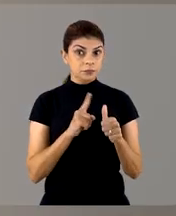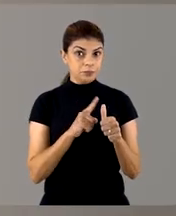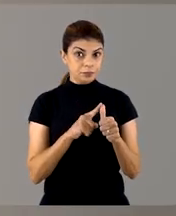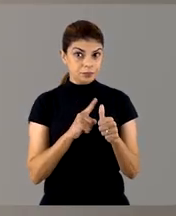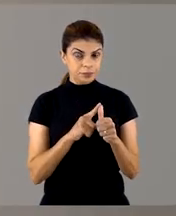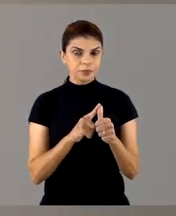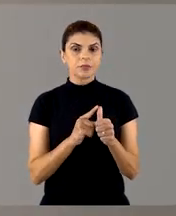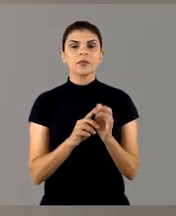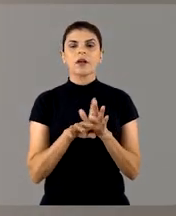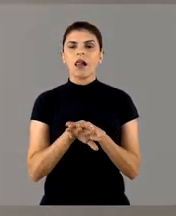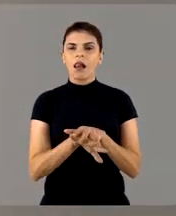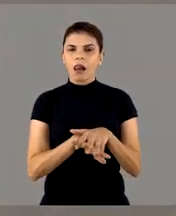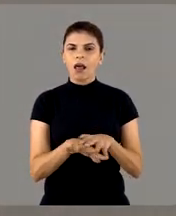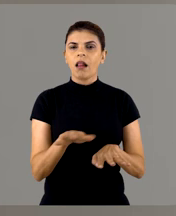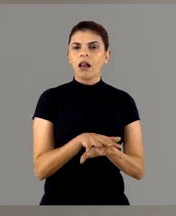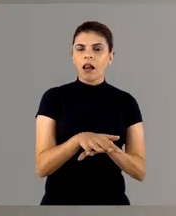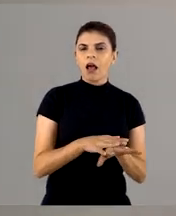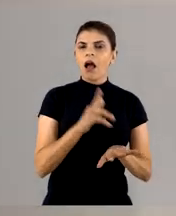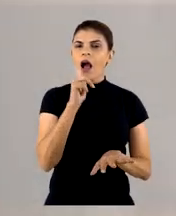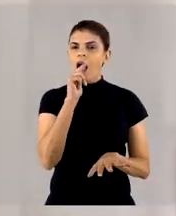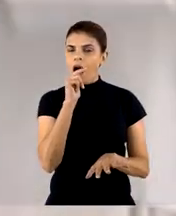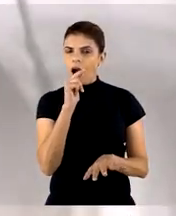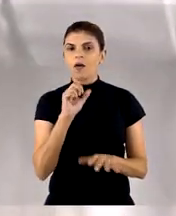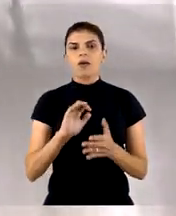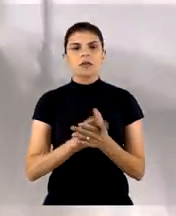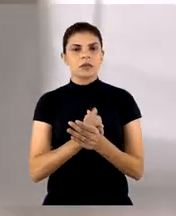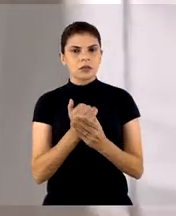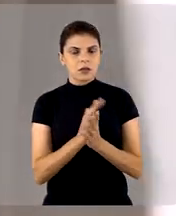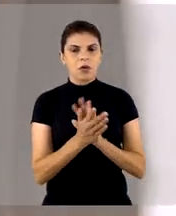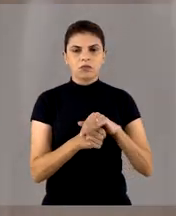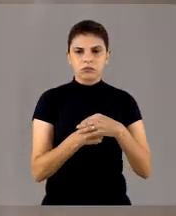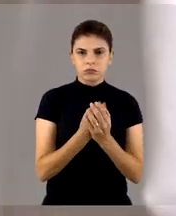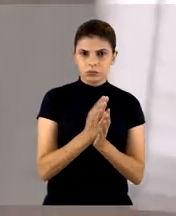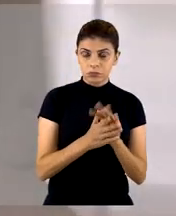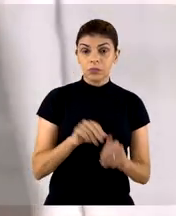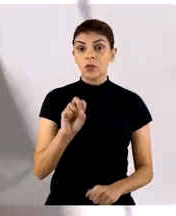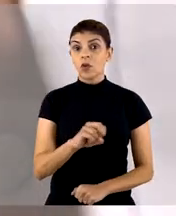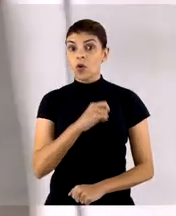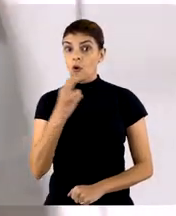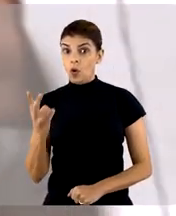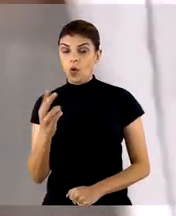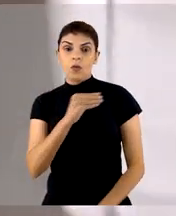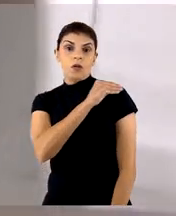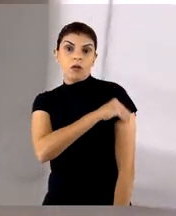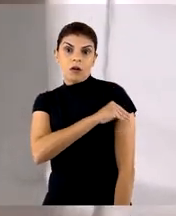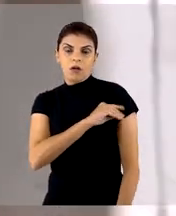Passo 1. Lave bem as mãos com água e sabão ou gel com álcool.